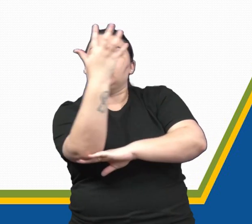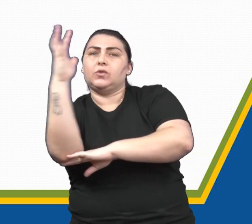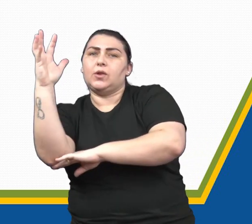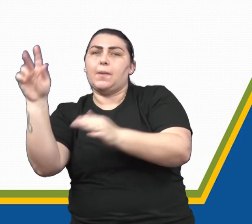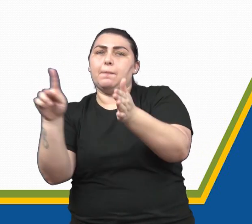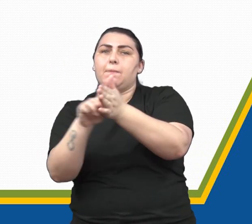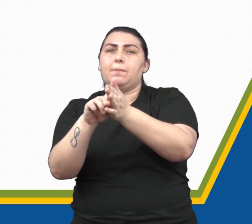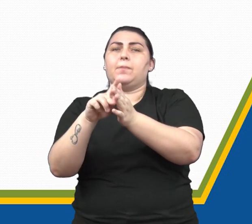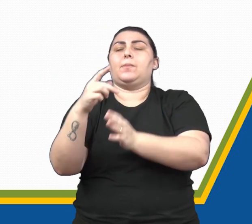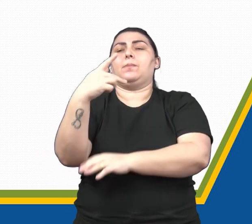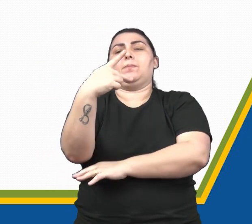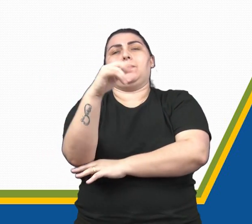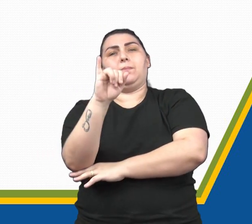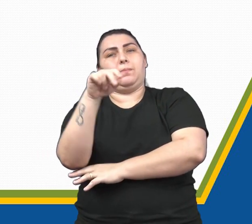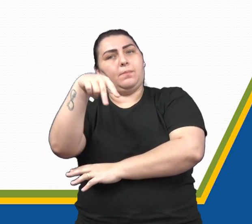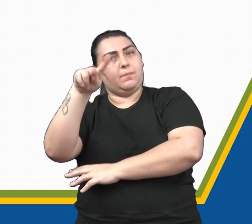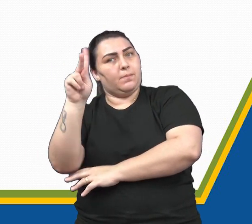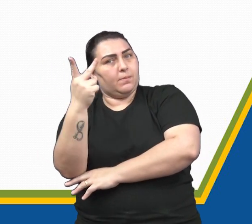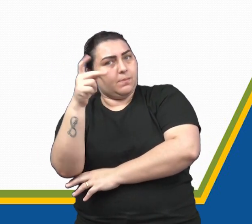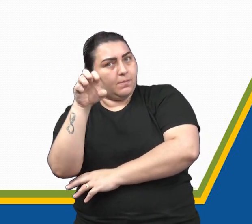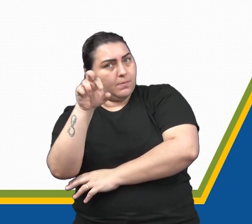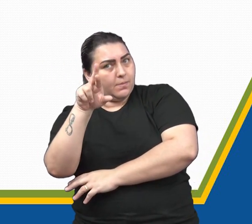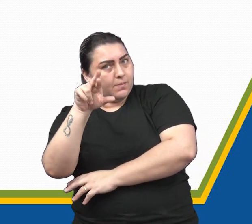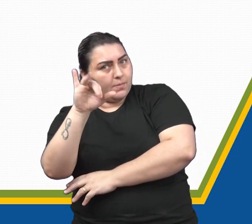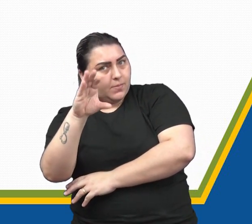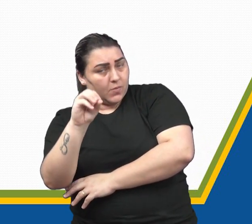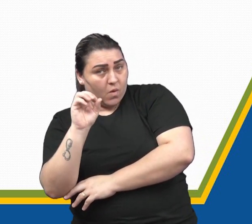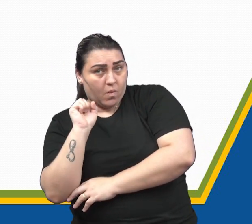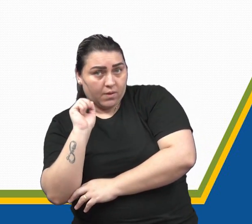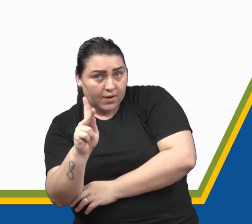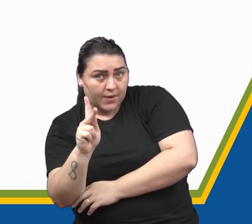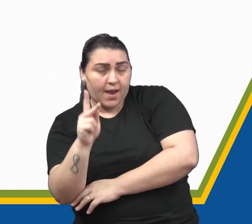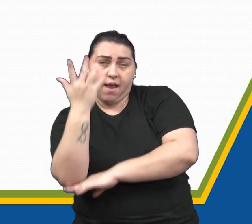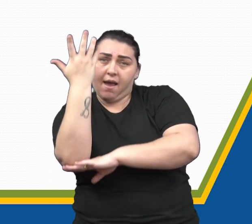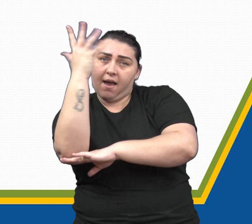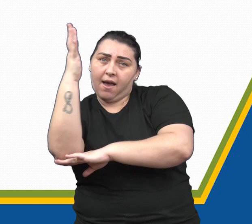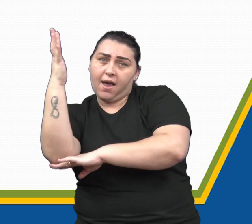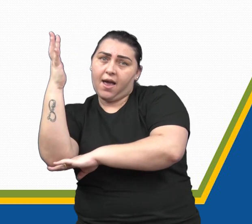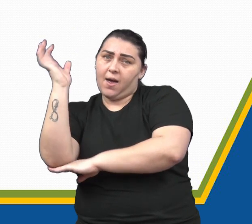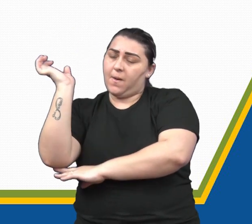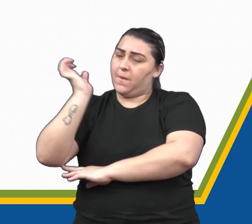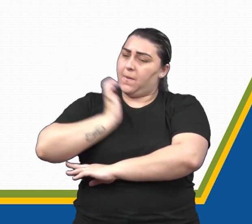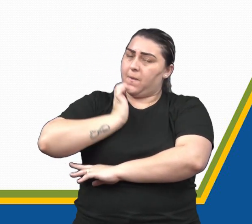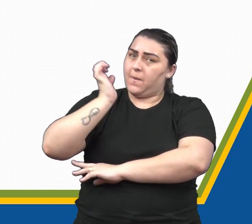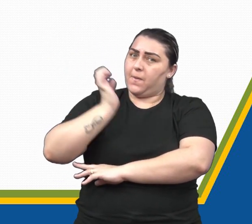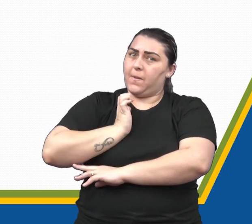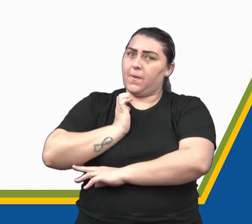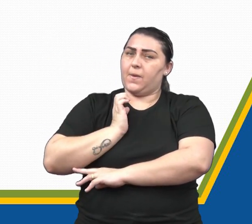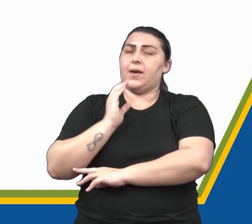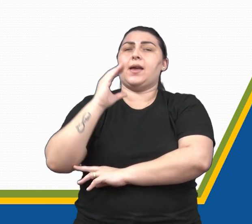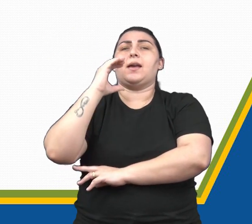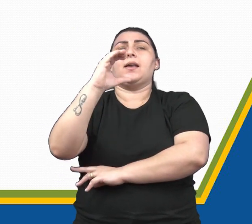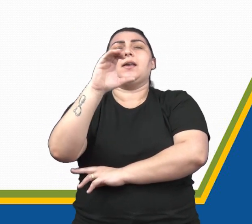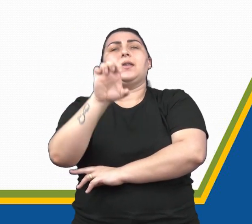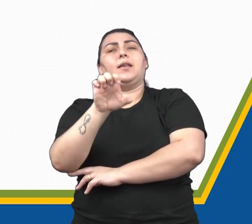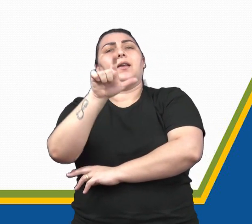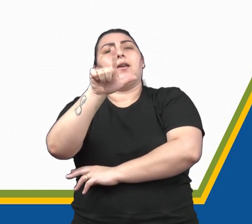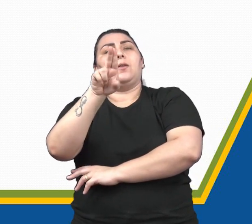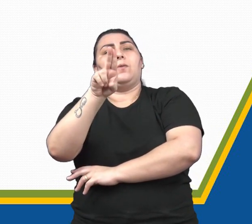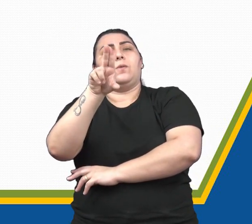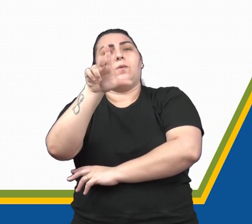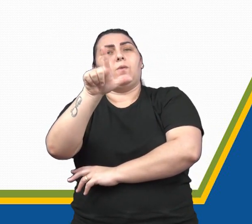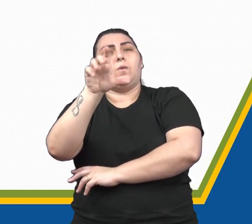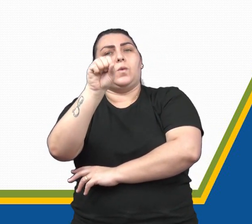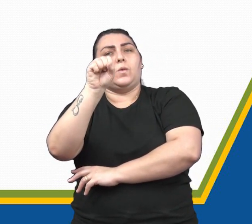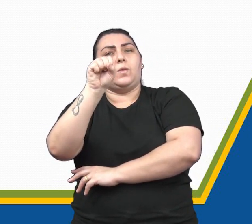de pinheiros, tá? Ok? As árvores lá, pessoal, essas árvores são ricas em celulose. Por que eu estou falando isso? Porque a